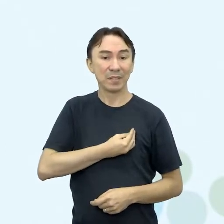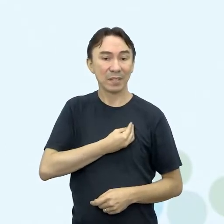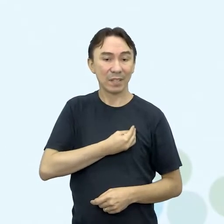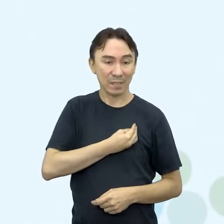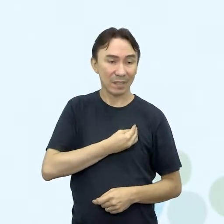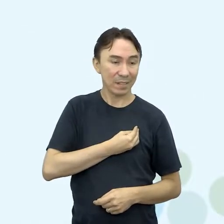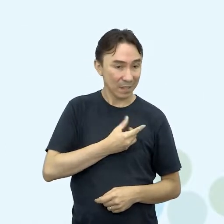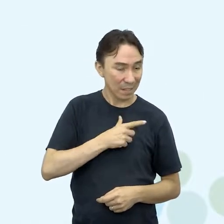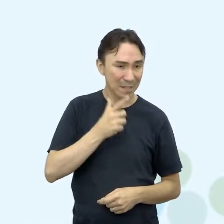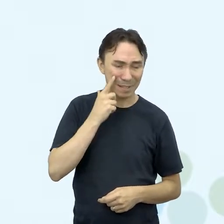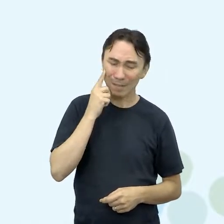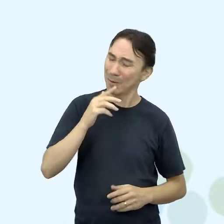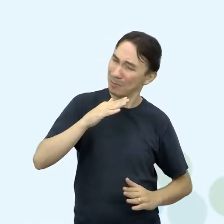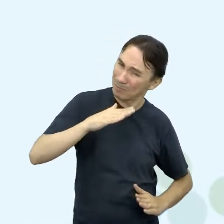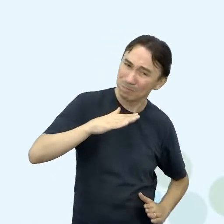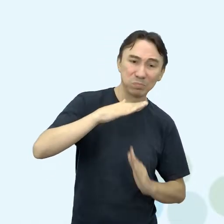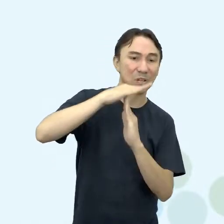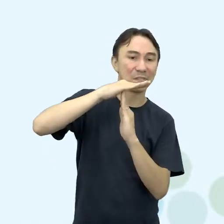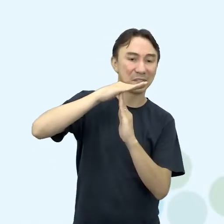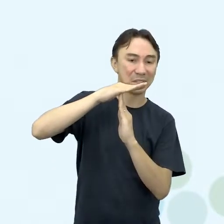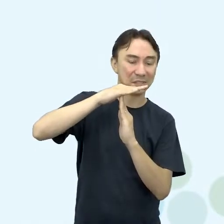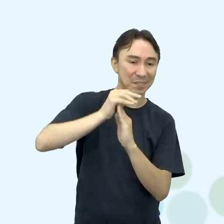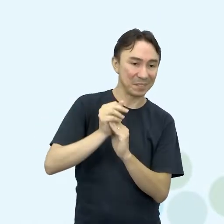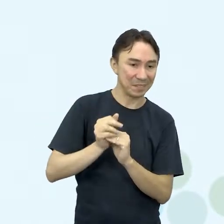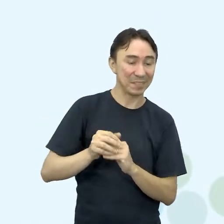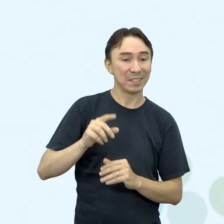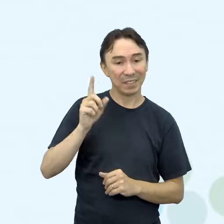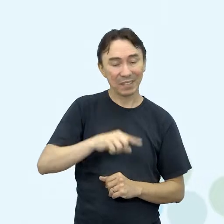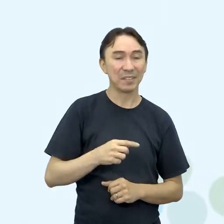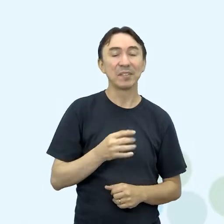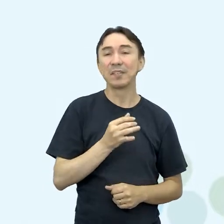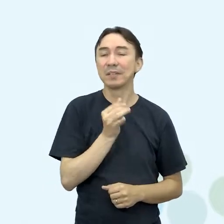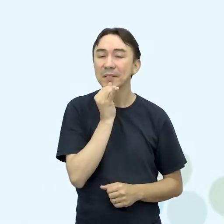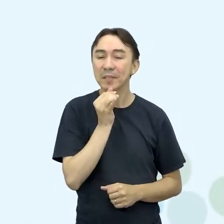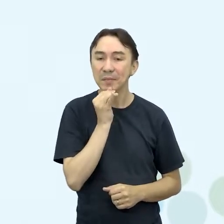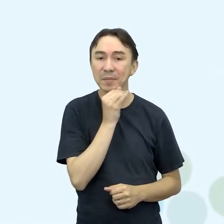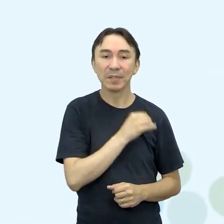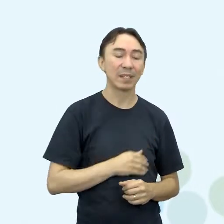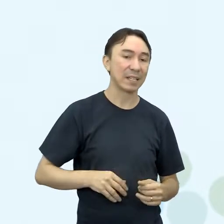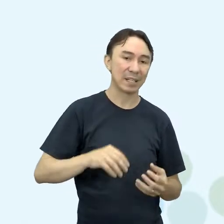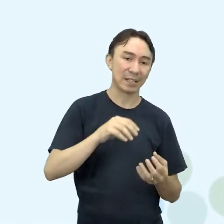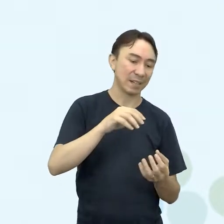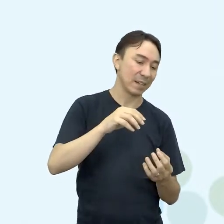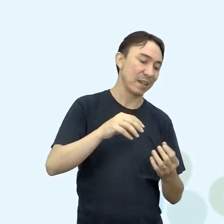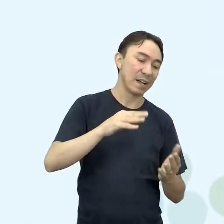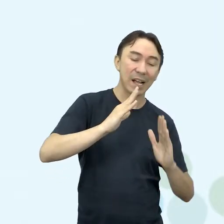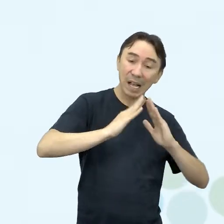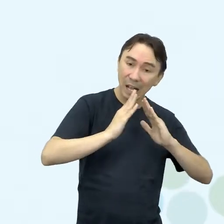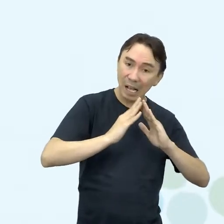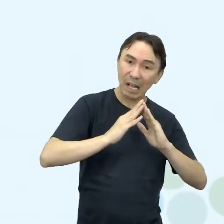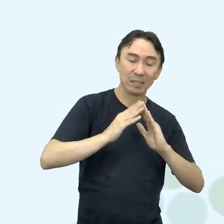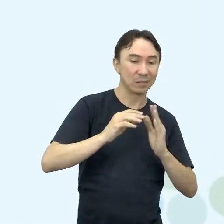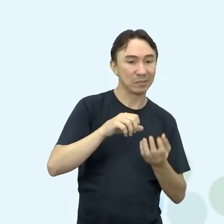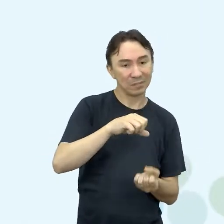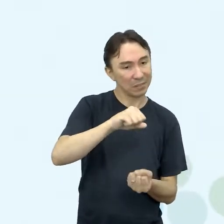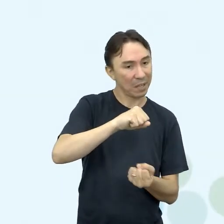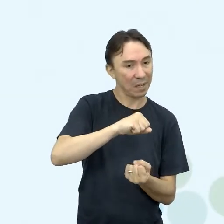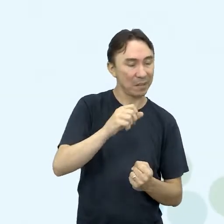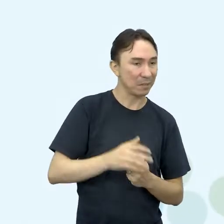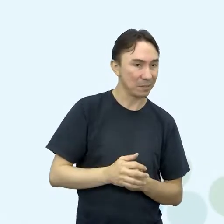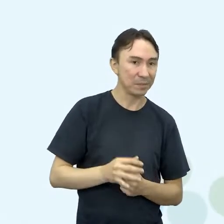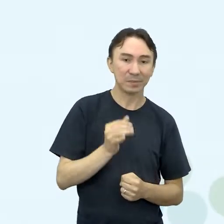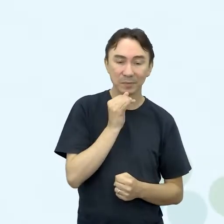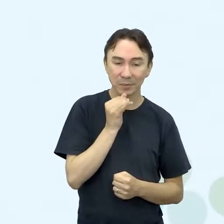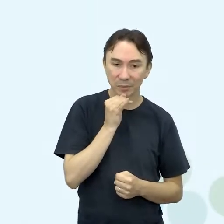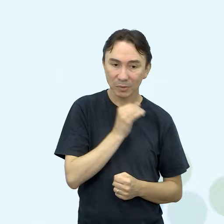pensar no Projeto da Casa Sustentável. Primeiro a gente vai pensar num âmbito mais diário, que a gente consegue trazer